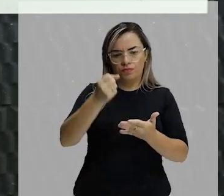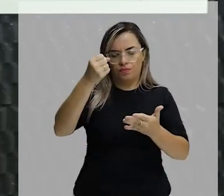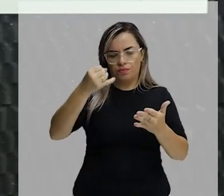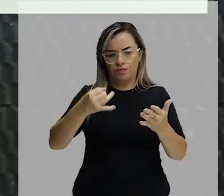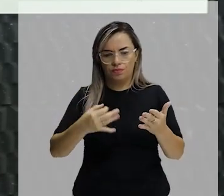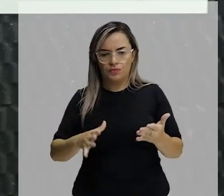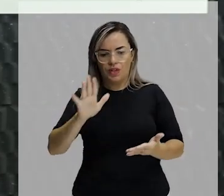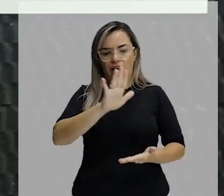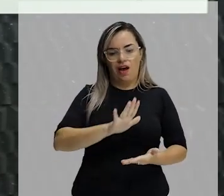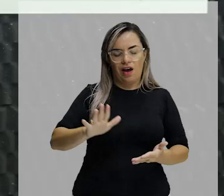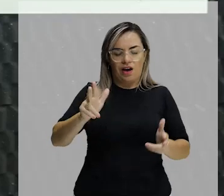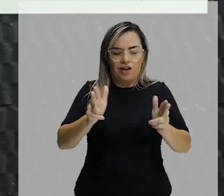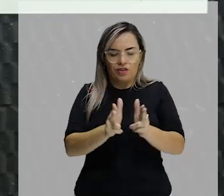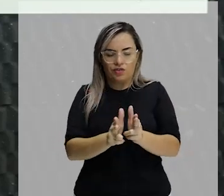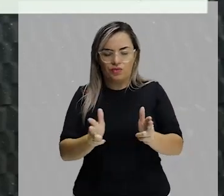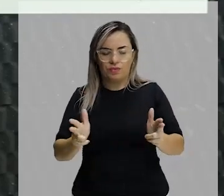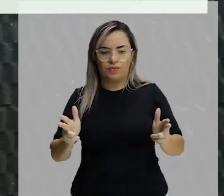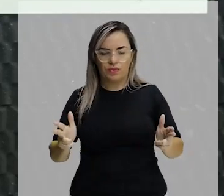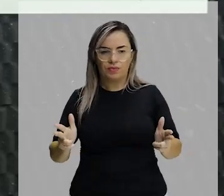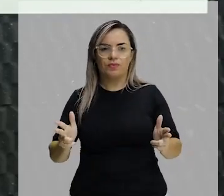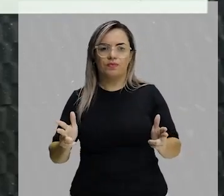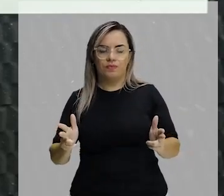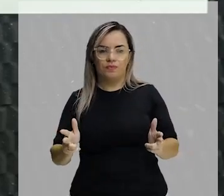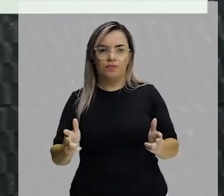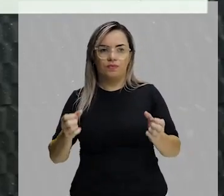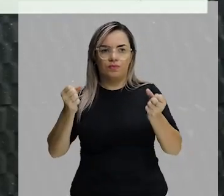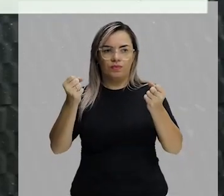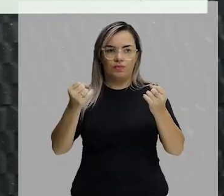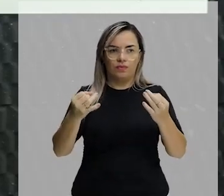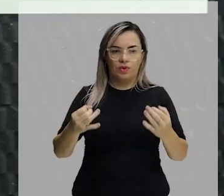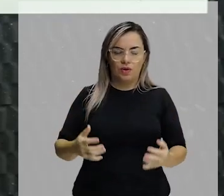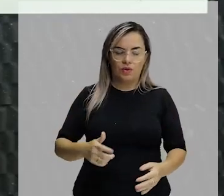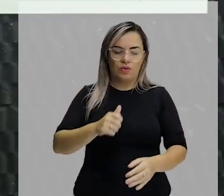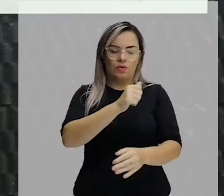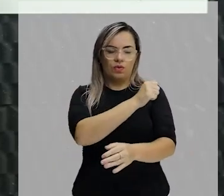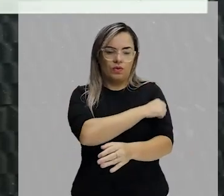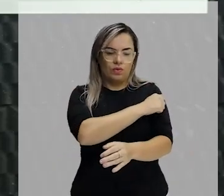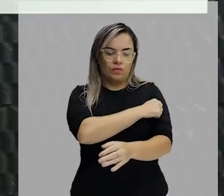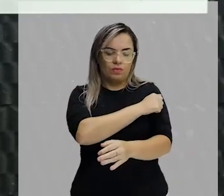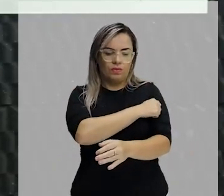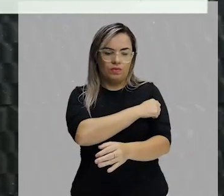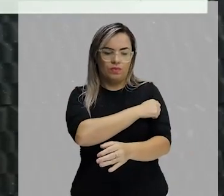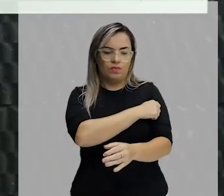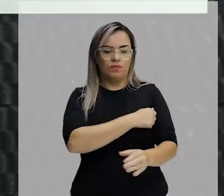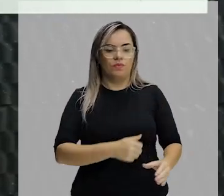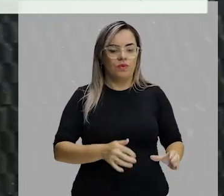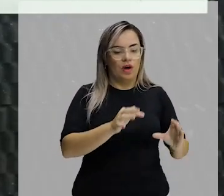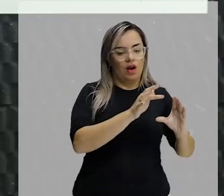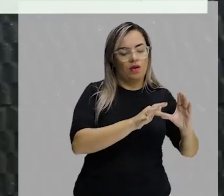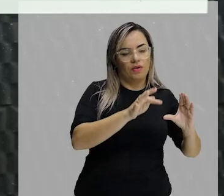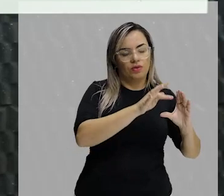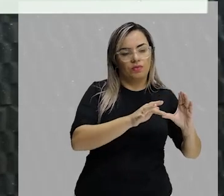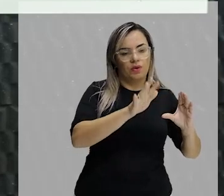de volume, eu comento, né, para o aluno saber diferenciar o que é o cálculo de uma área e o que é um cálculo de um